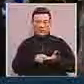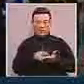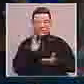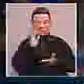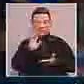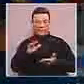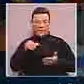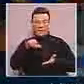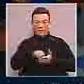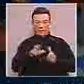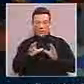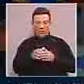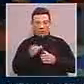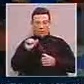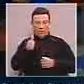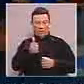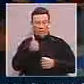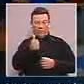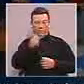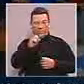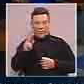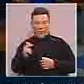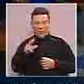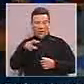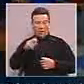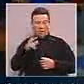então à espera. Até já. O Centro Comunitário da Boa Nova no Estoril ajuda a combater a crise.